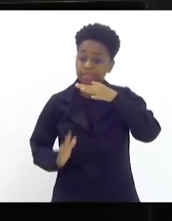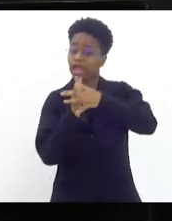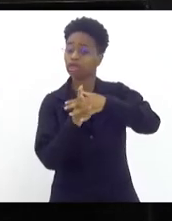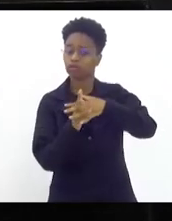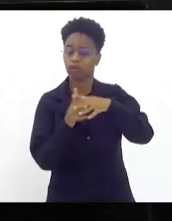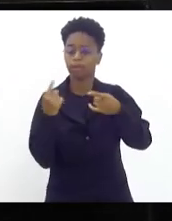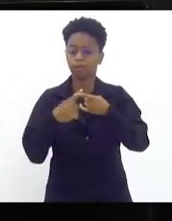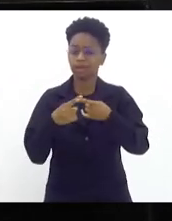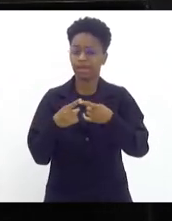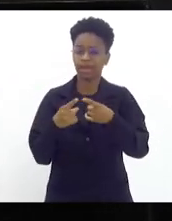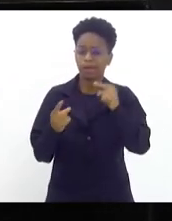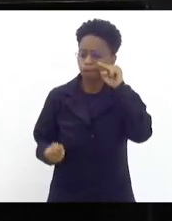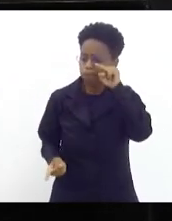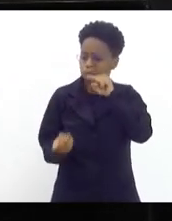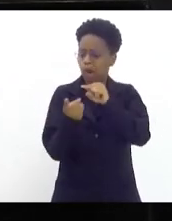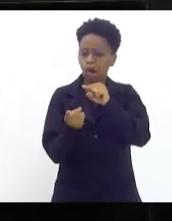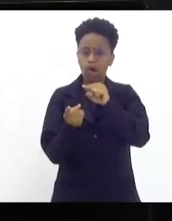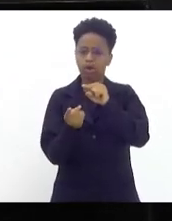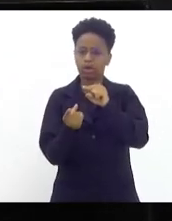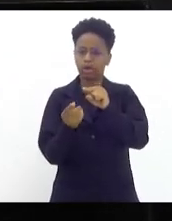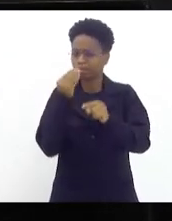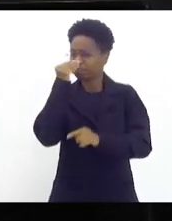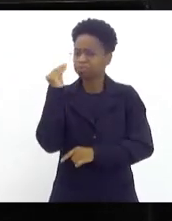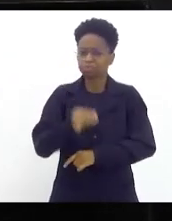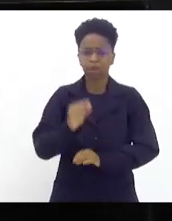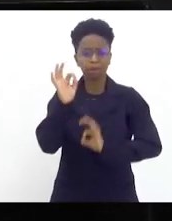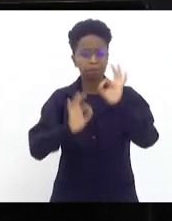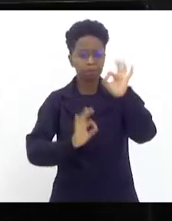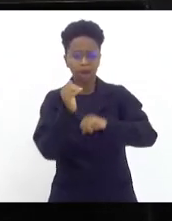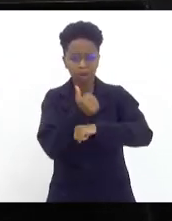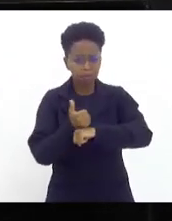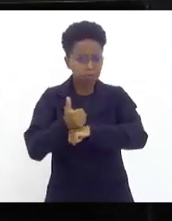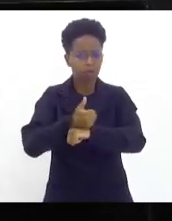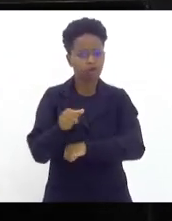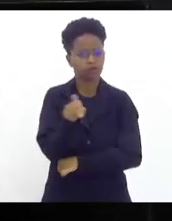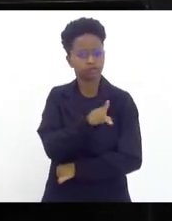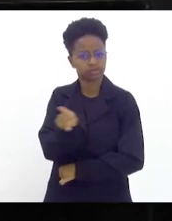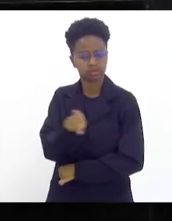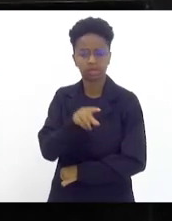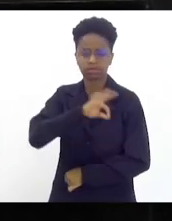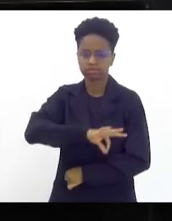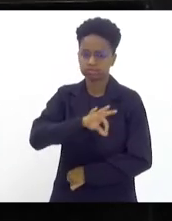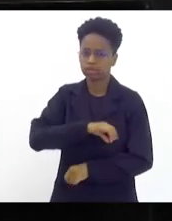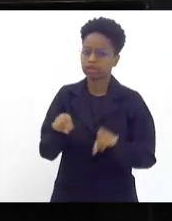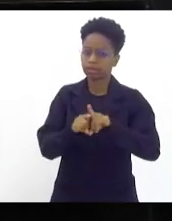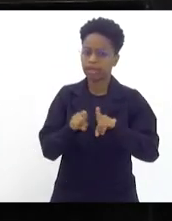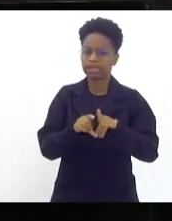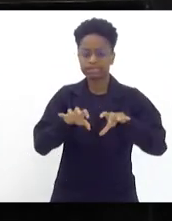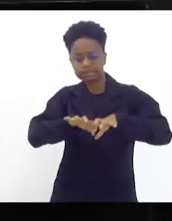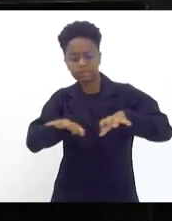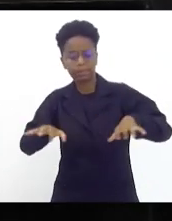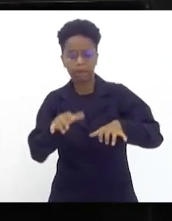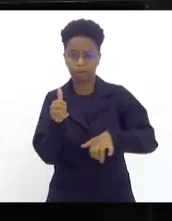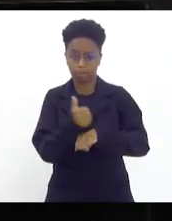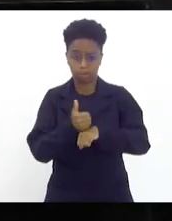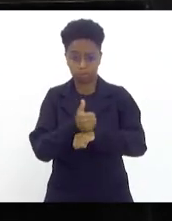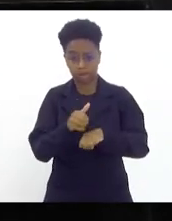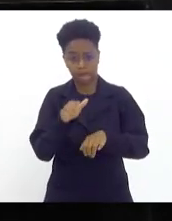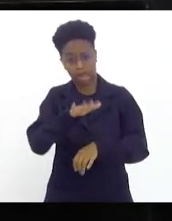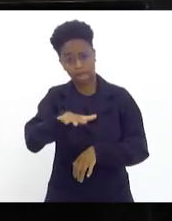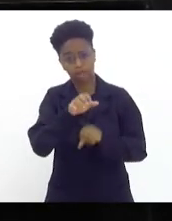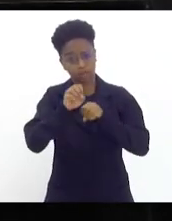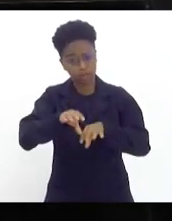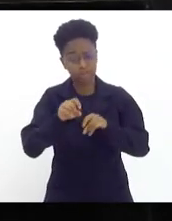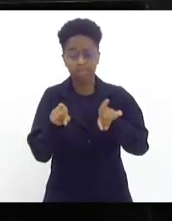a chata a carreira ignora o plano de carro de carreira de Salários divide os profissionais de educação e